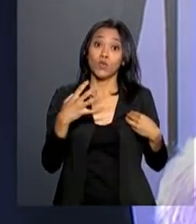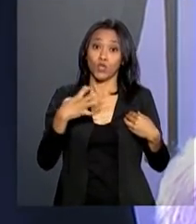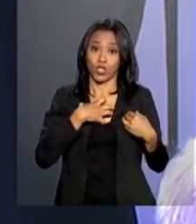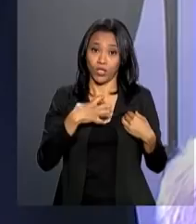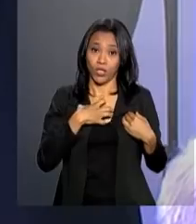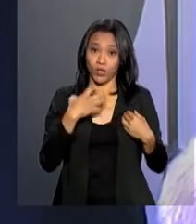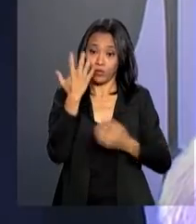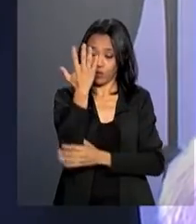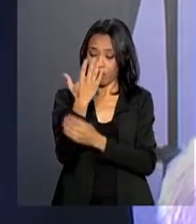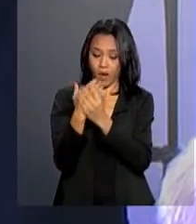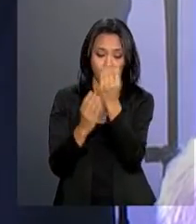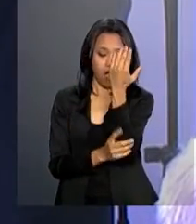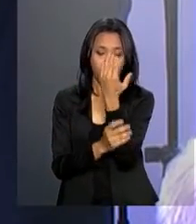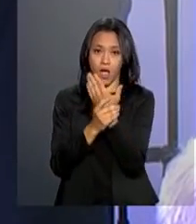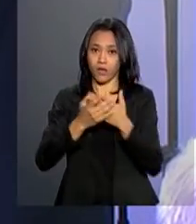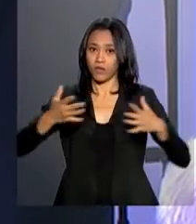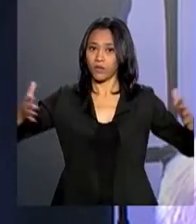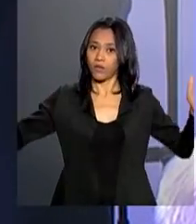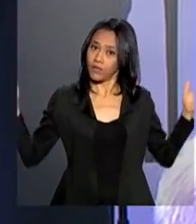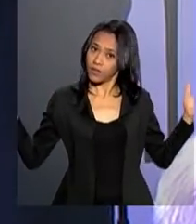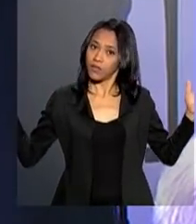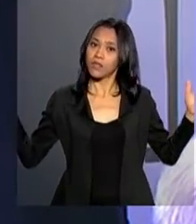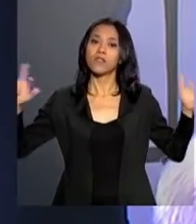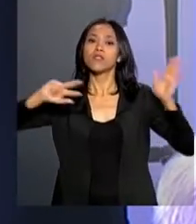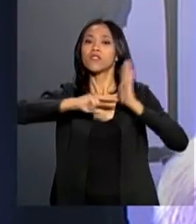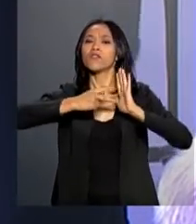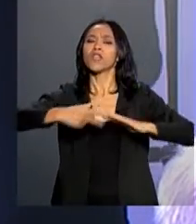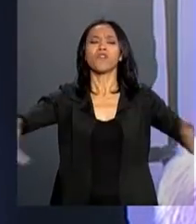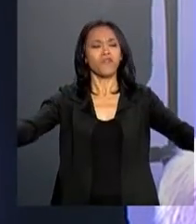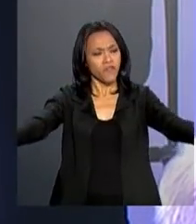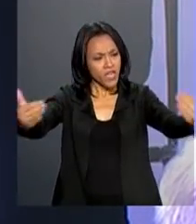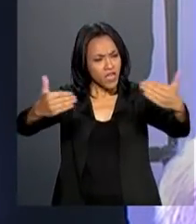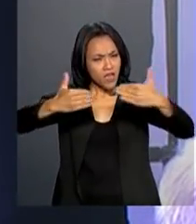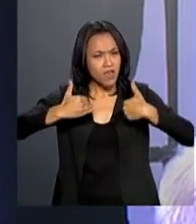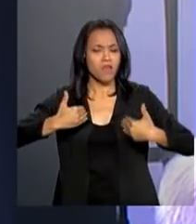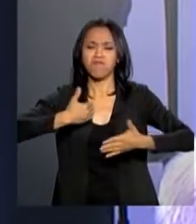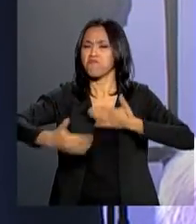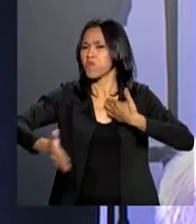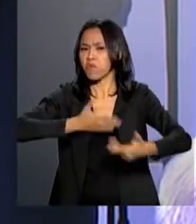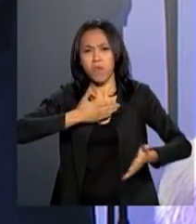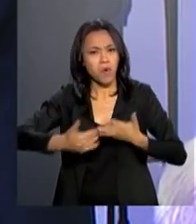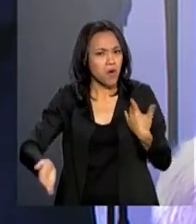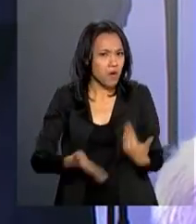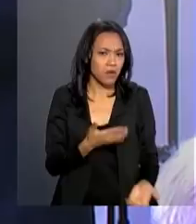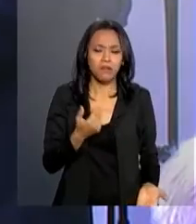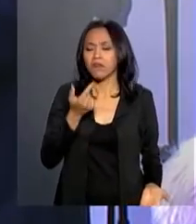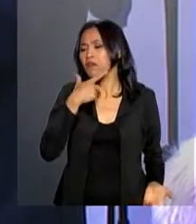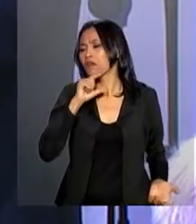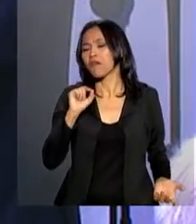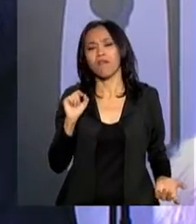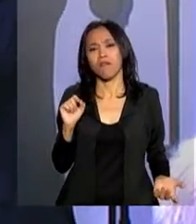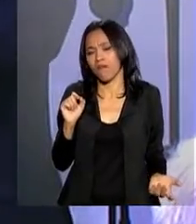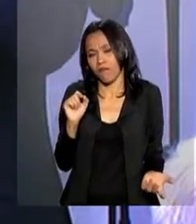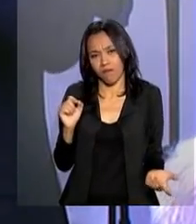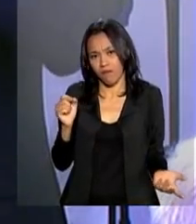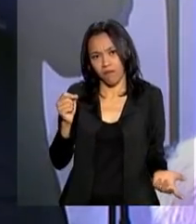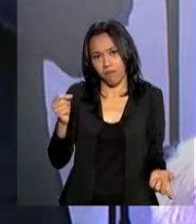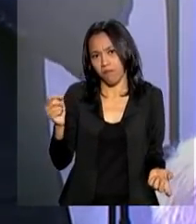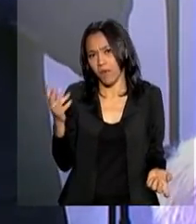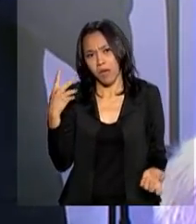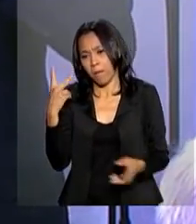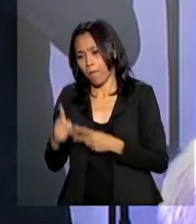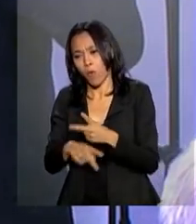estendido é para dizer, vinde a mim todos, sem nenhuma exceção, sejam quais forem, sejam